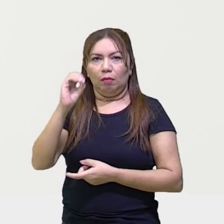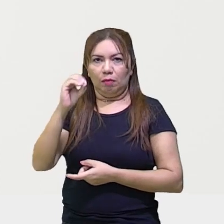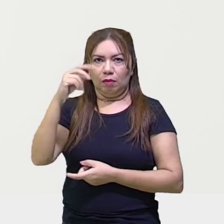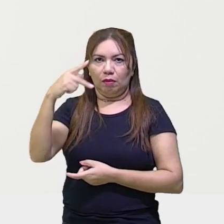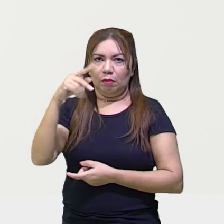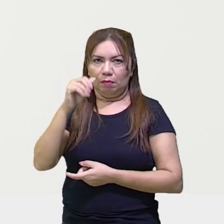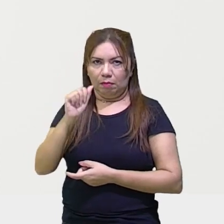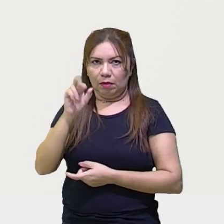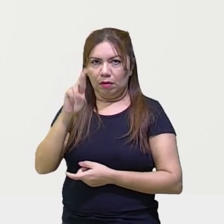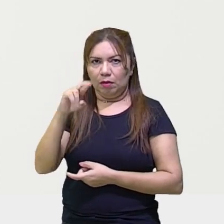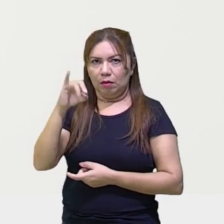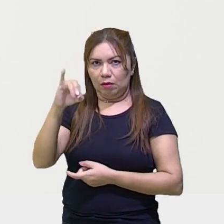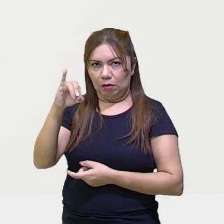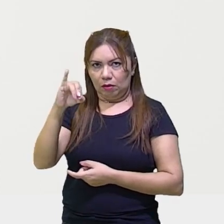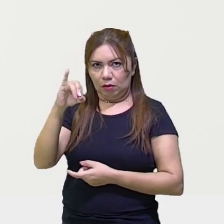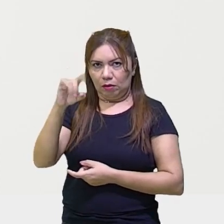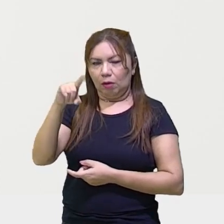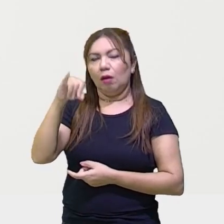Proparoxítona.